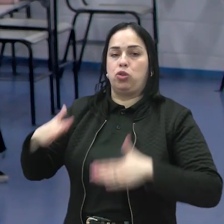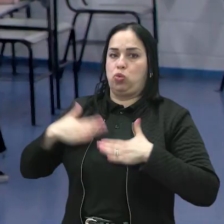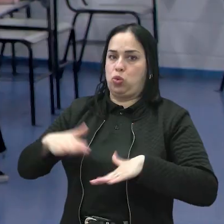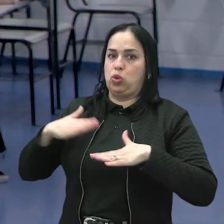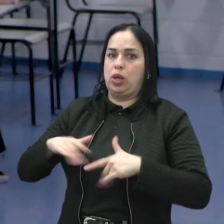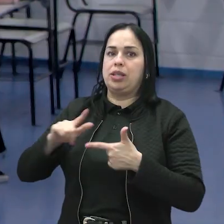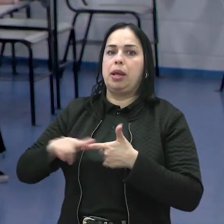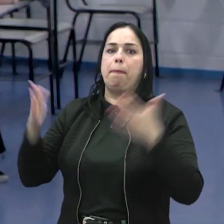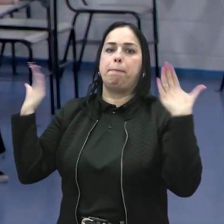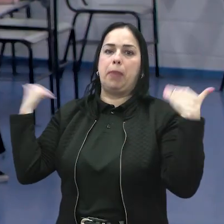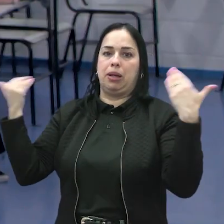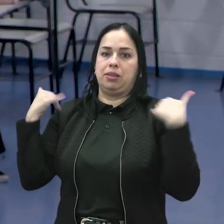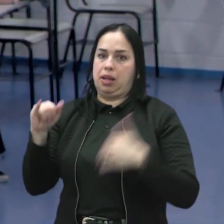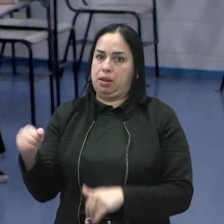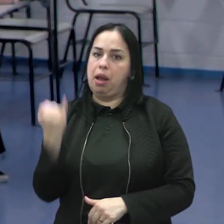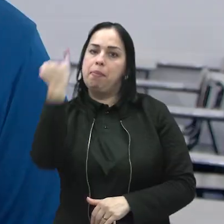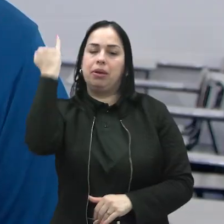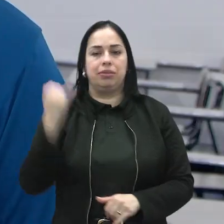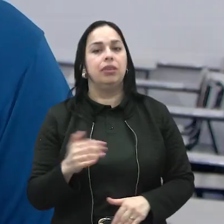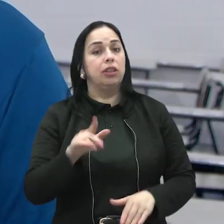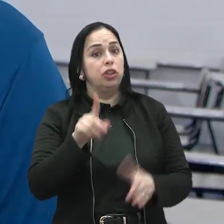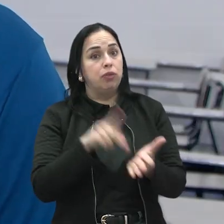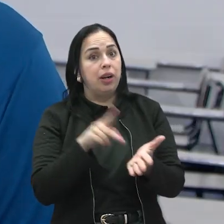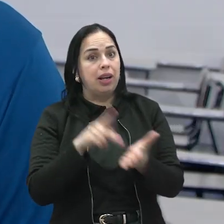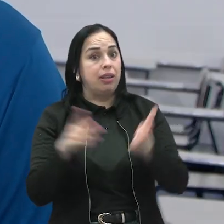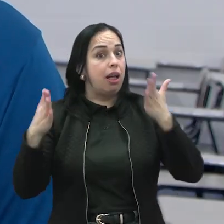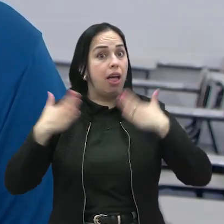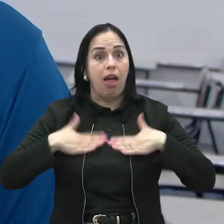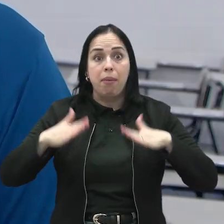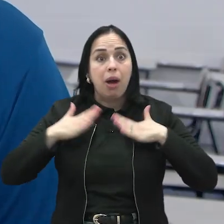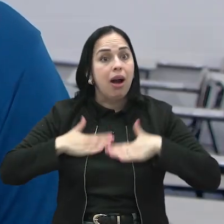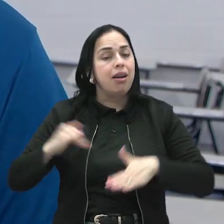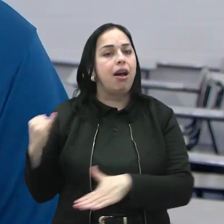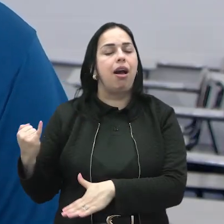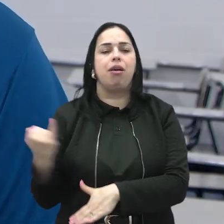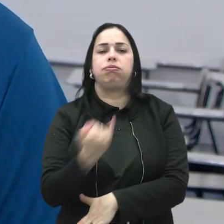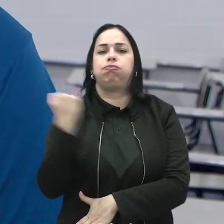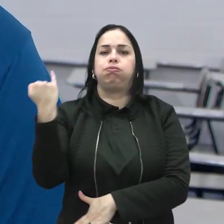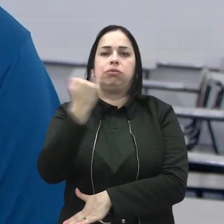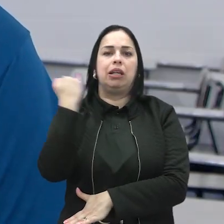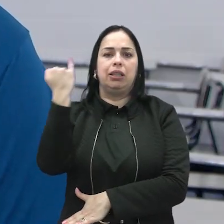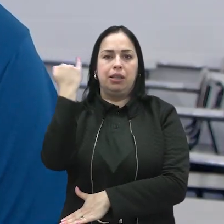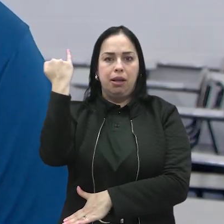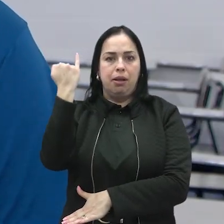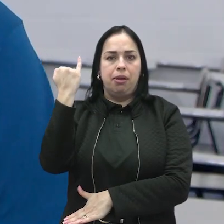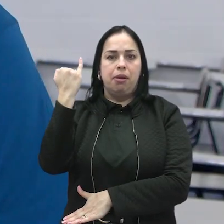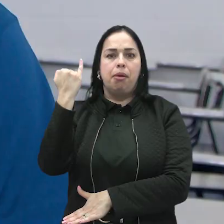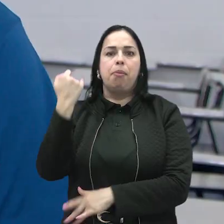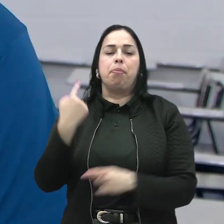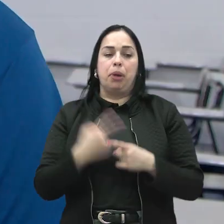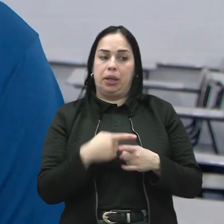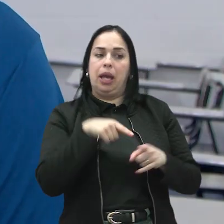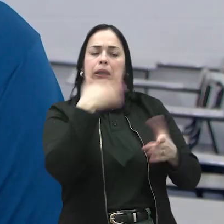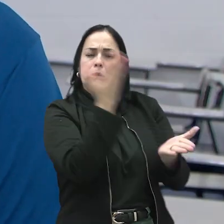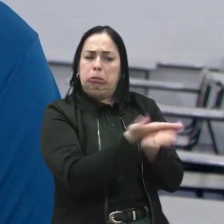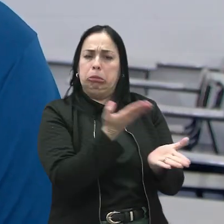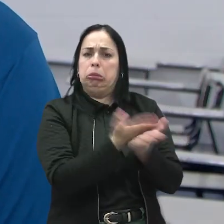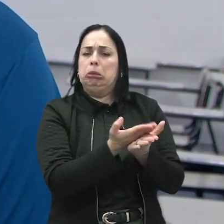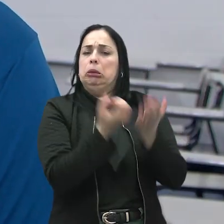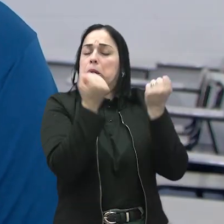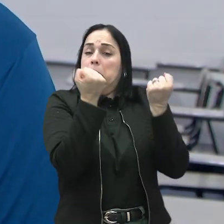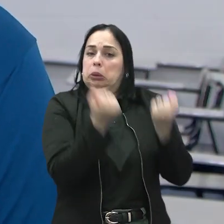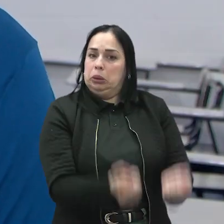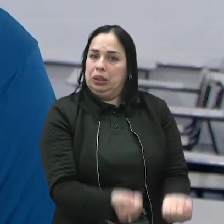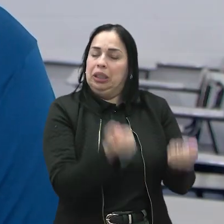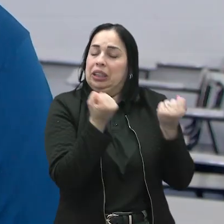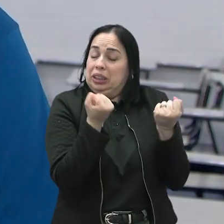de descanso e lazer. De fato, o descanso é fundamental para essa rotina pesada